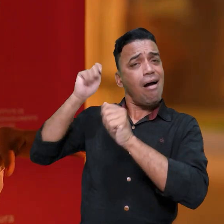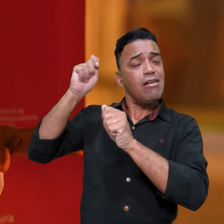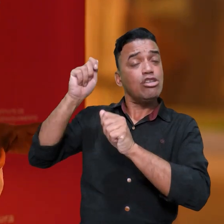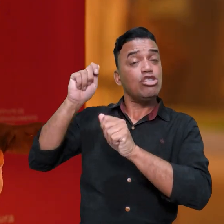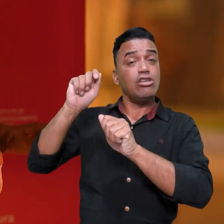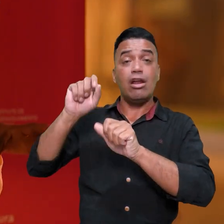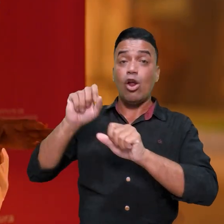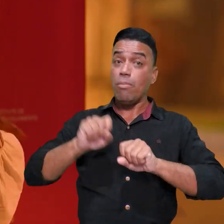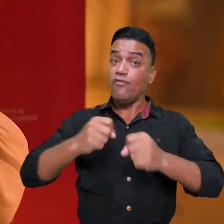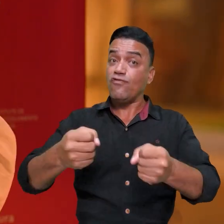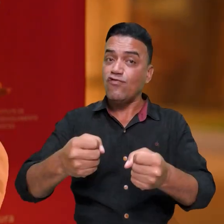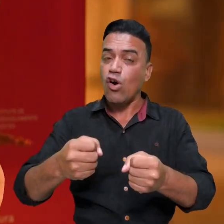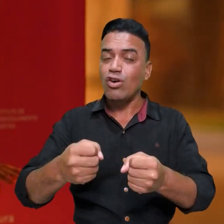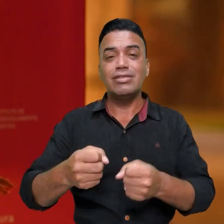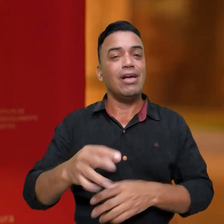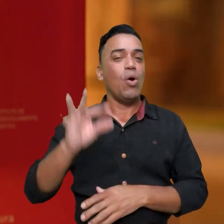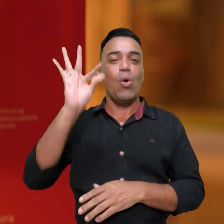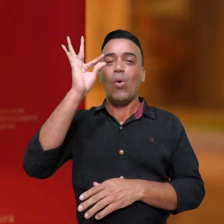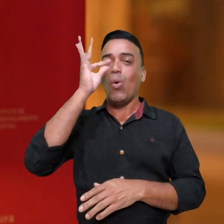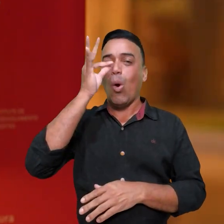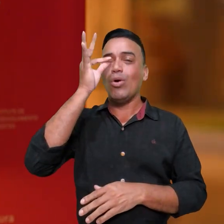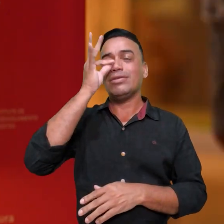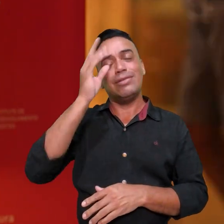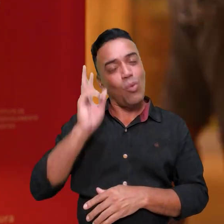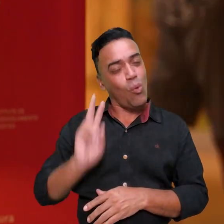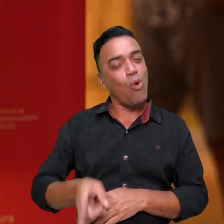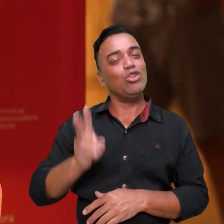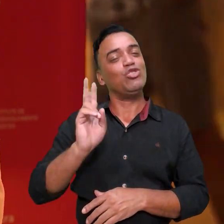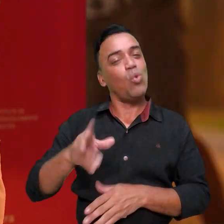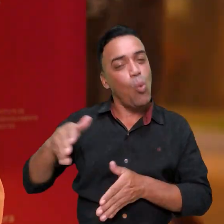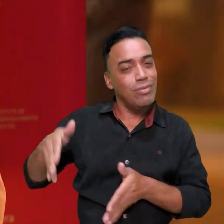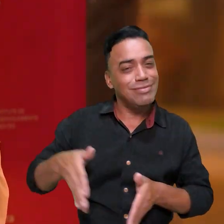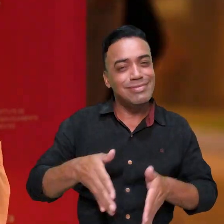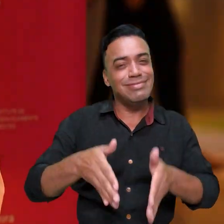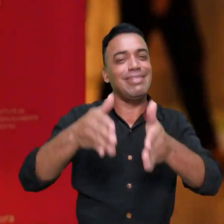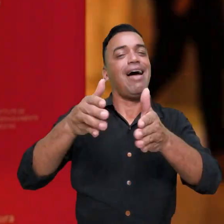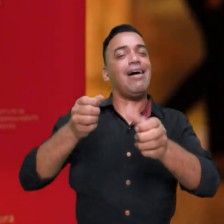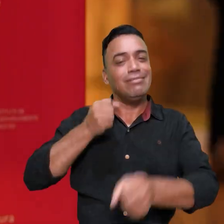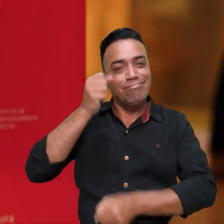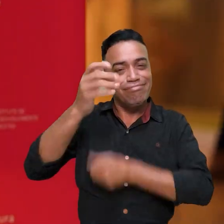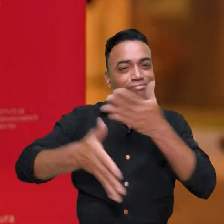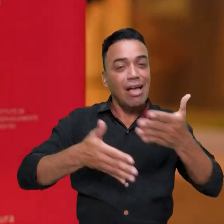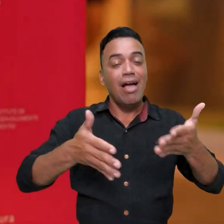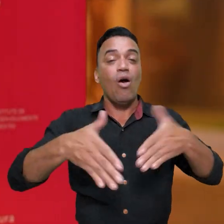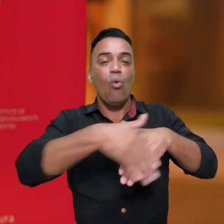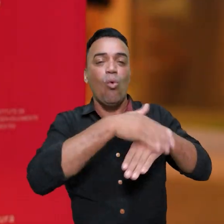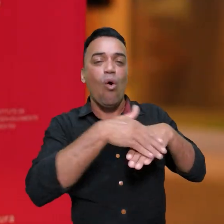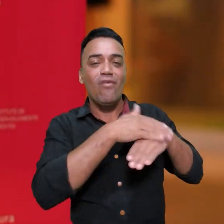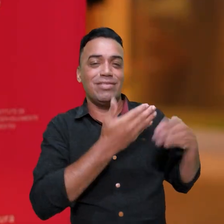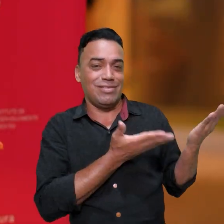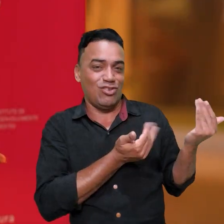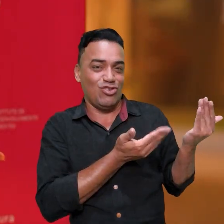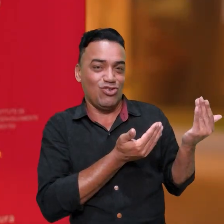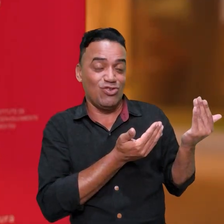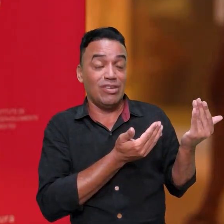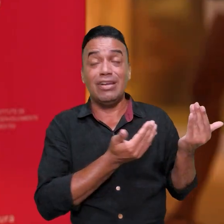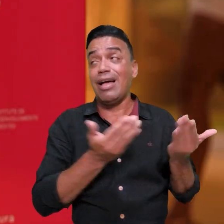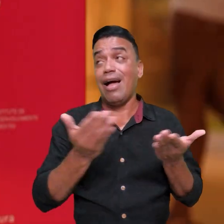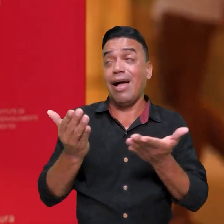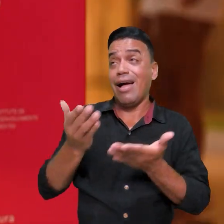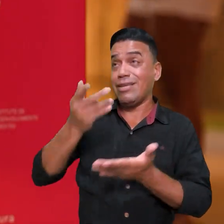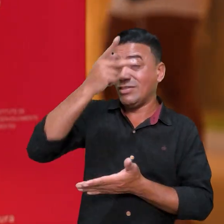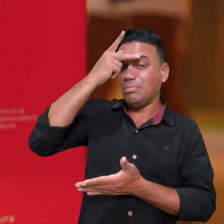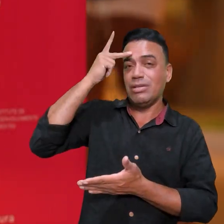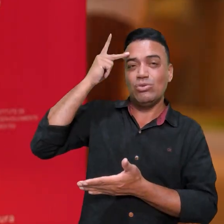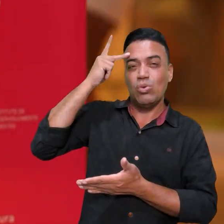não abrandou nada, né? Conceição continua na estrada, ainda falando com os jovens. Nem todo viandante,